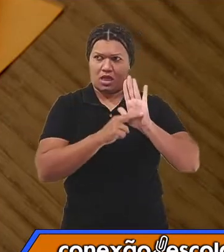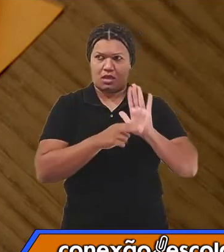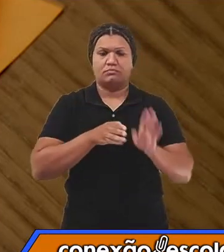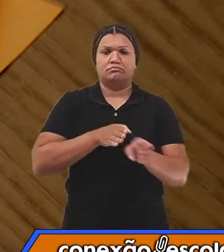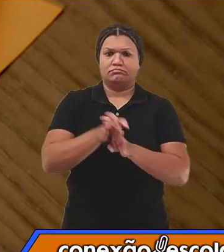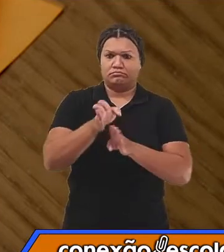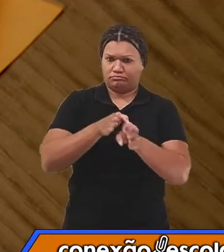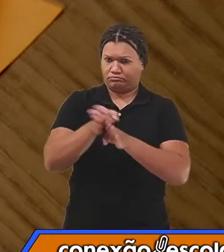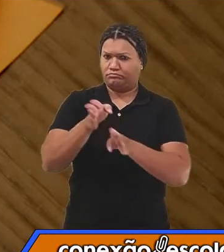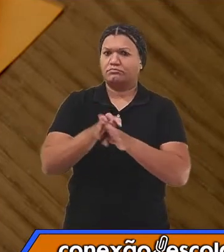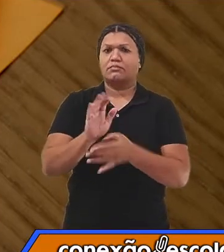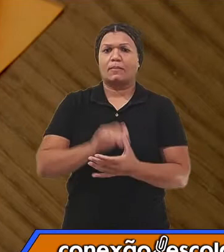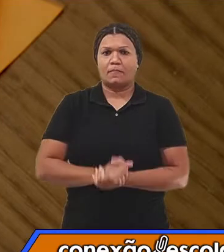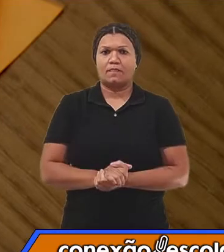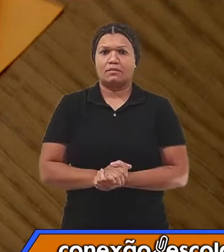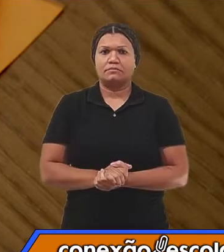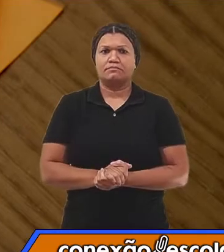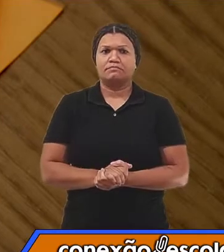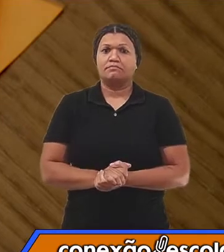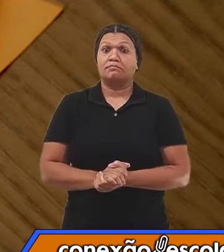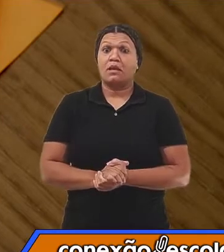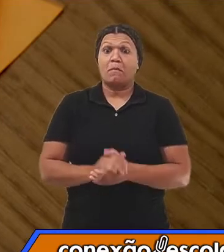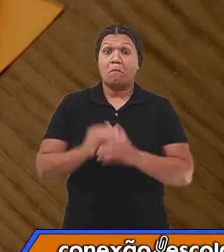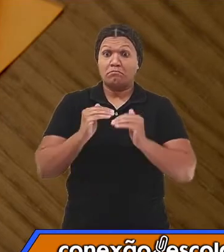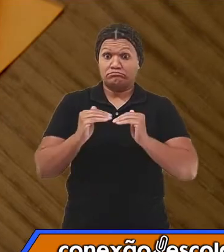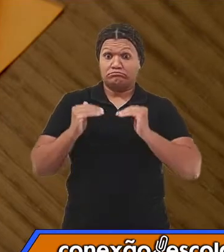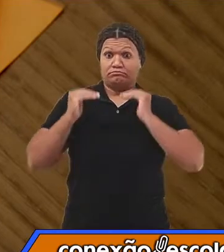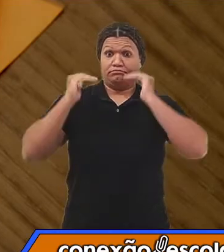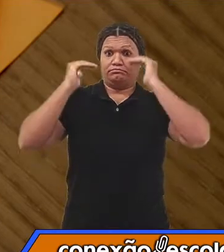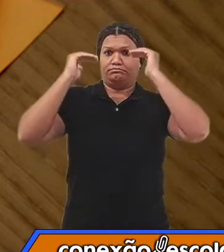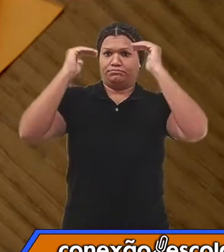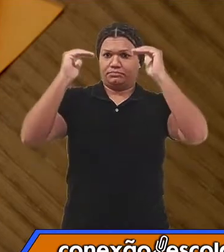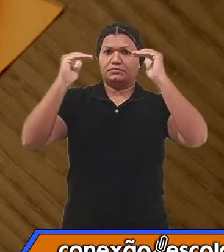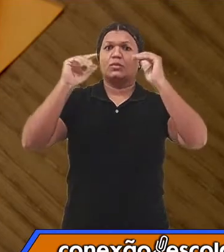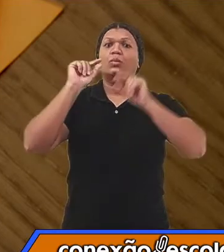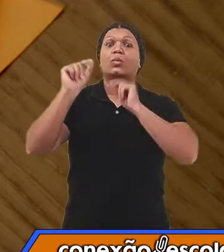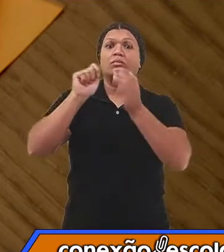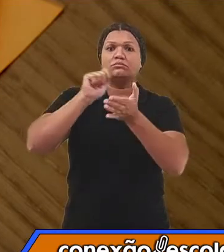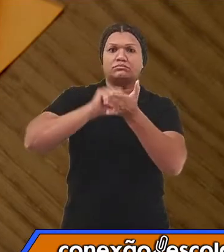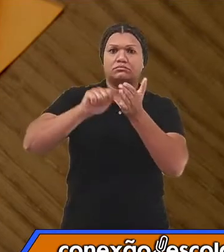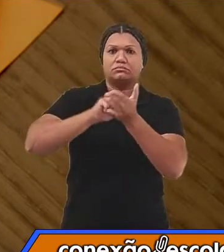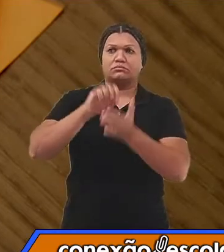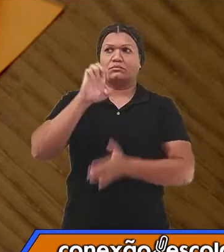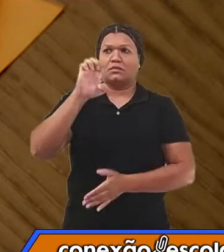E a autoridade maior da fábula é o escritor Esopo.